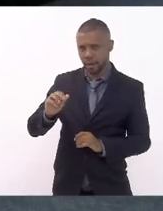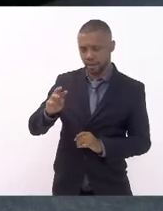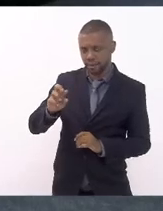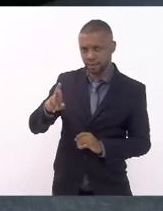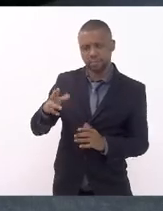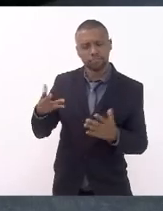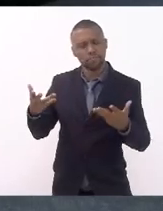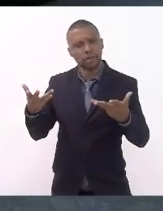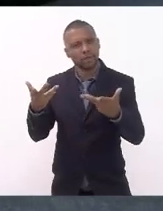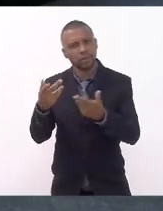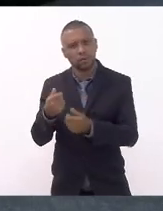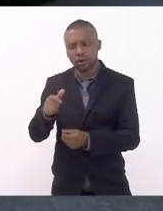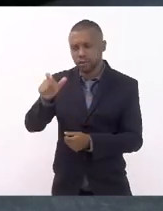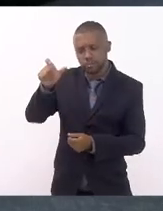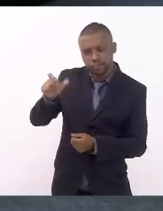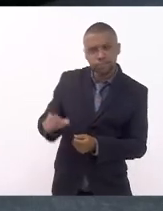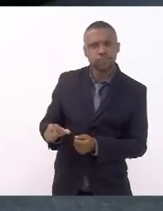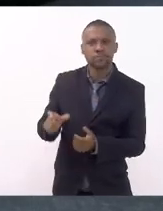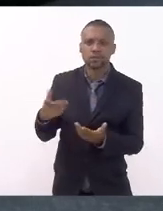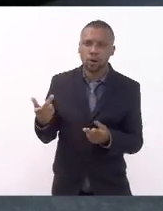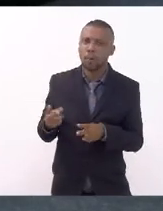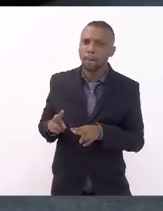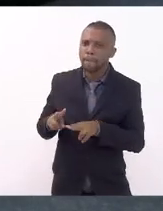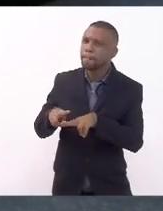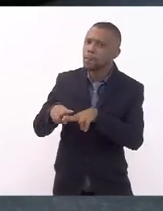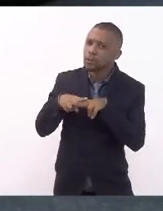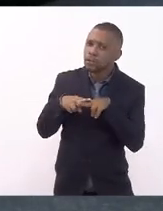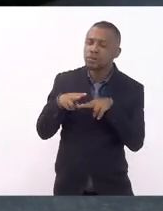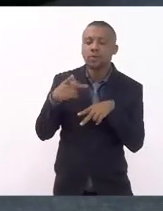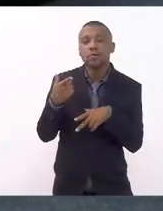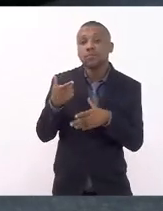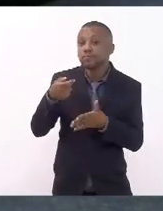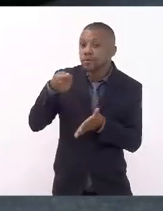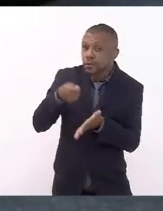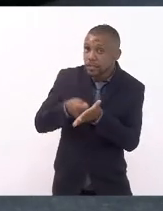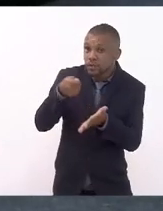maravilhoso, uma pessoa maravilhosa. Então, por isso, fiz questão